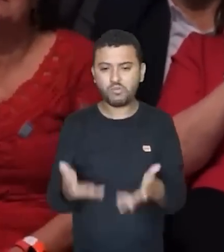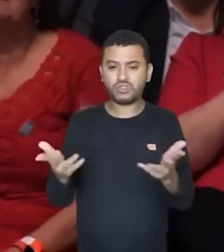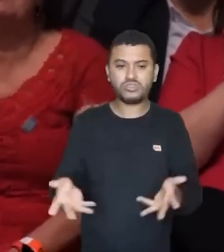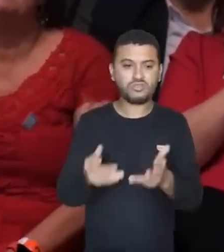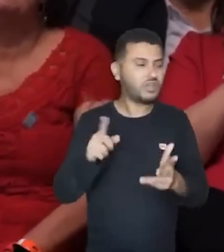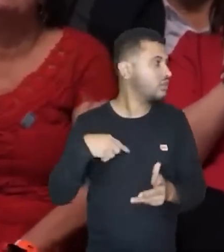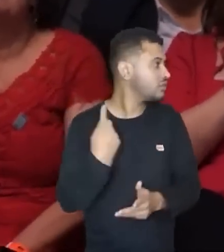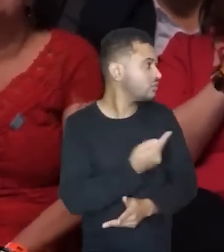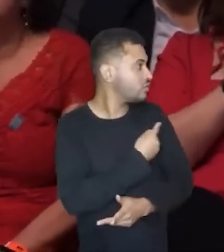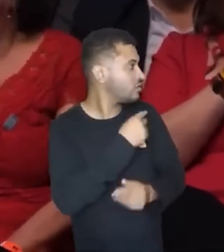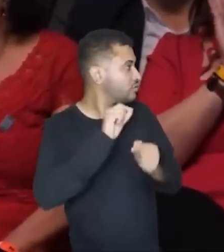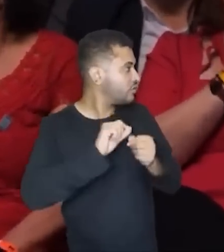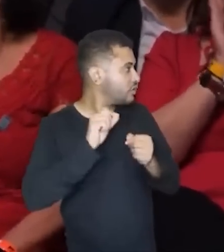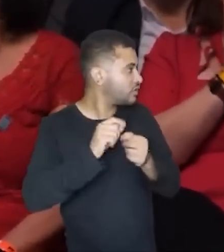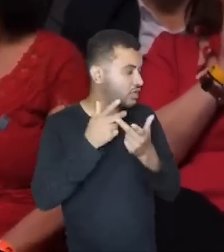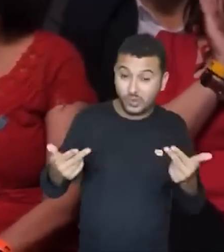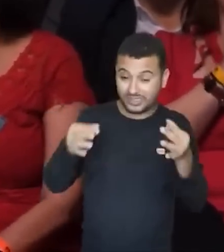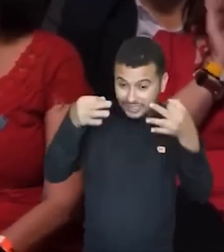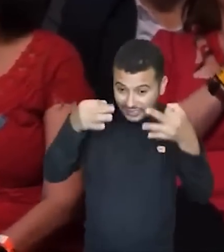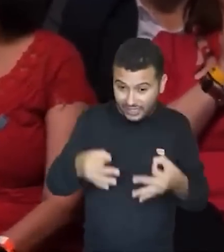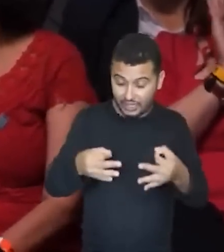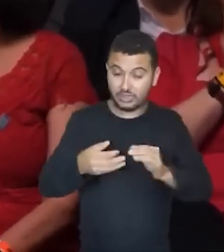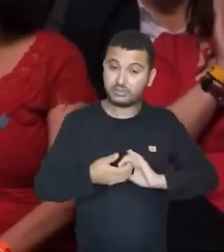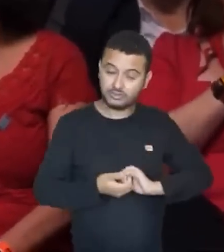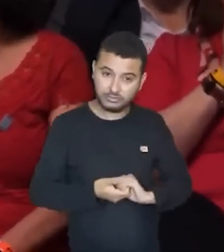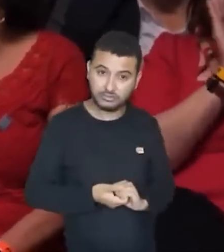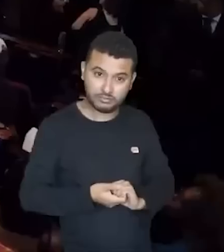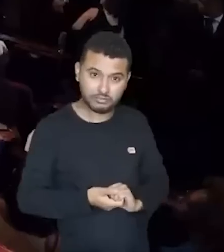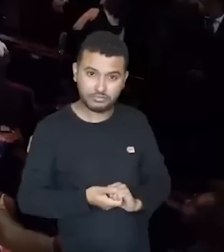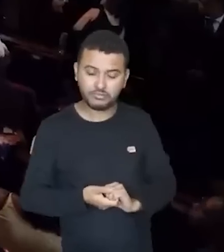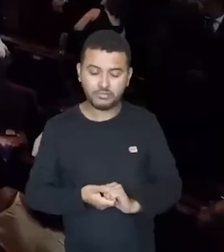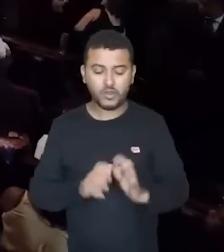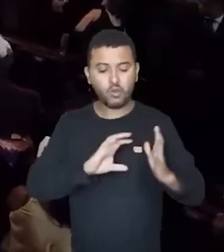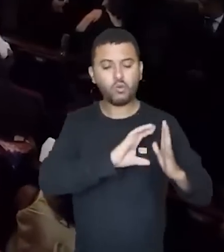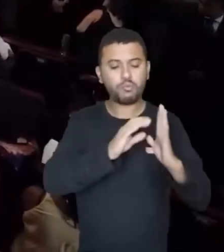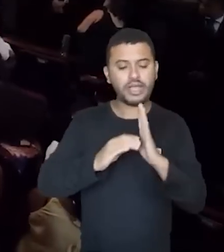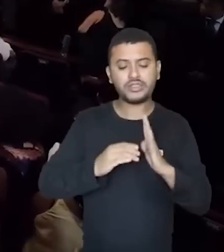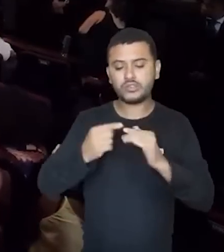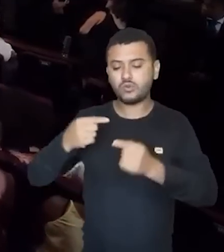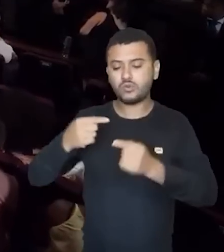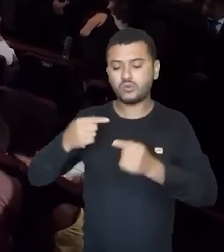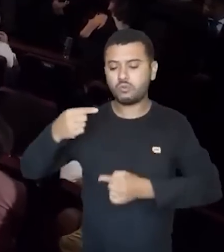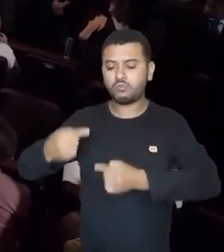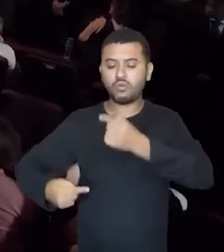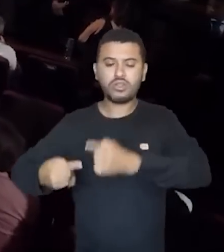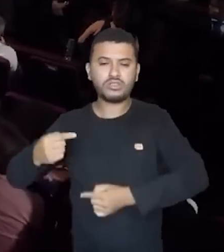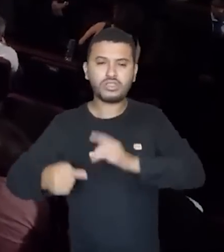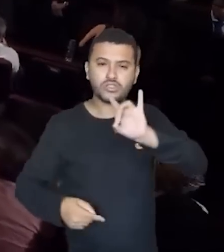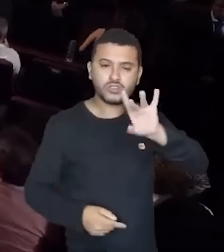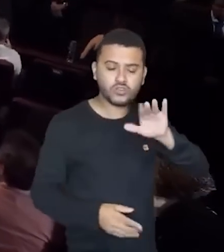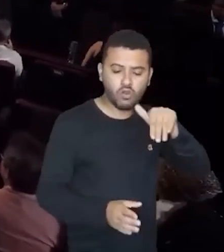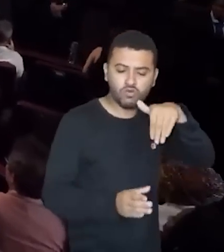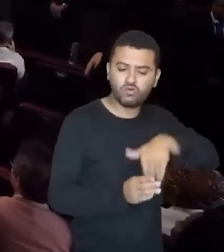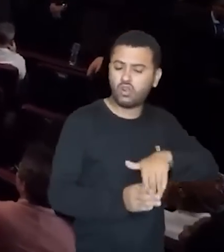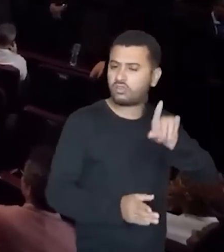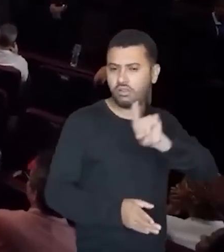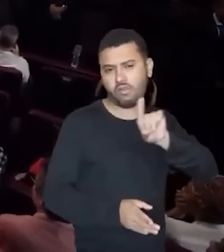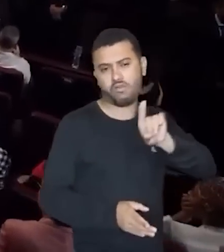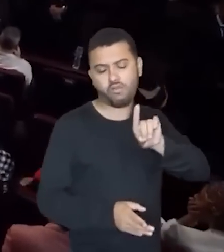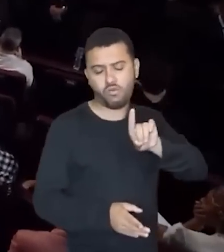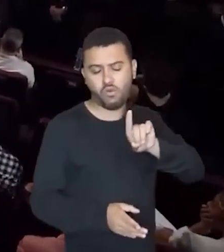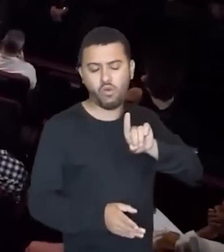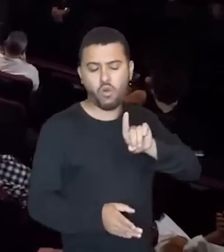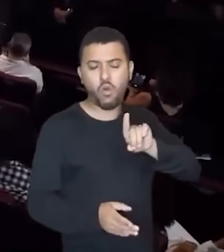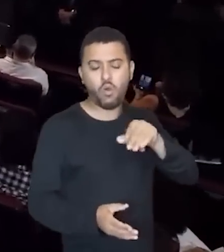fazer as coisas que nós temos que fazer. Um partido político apenas não disputa eleição. Um partido